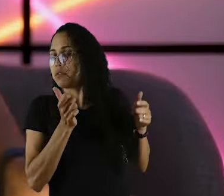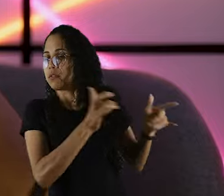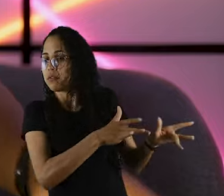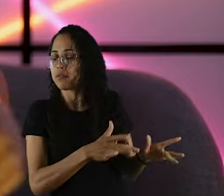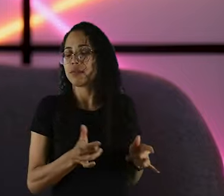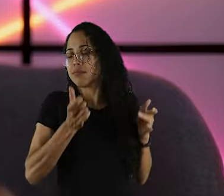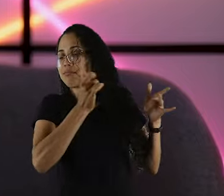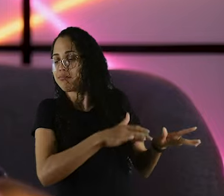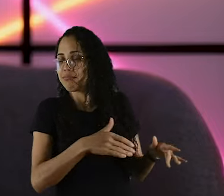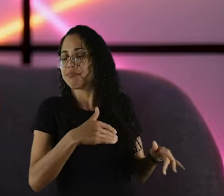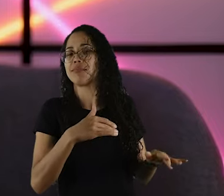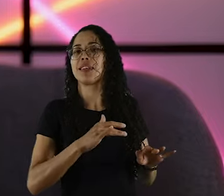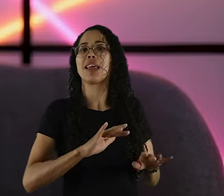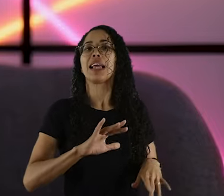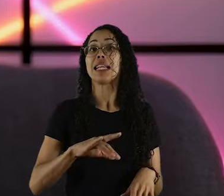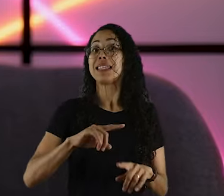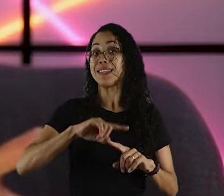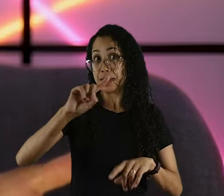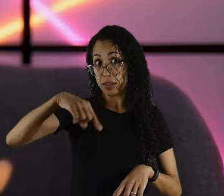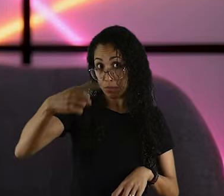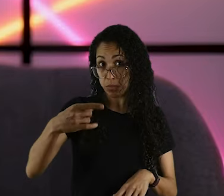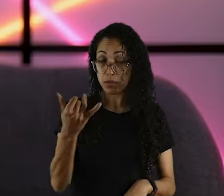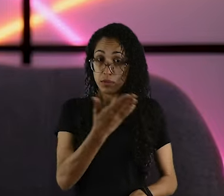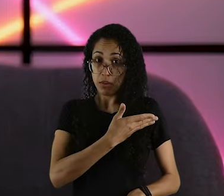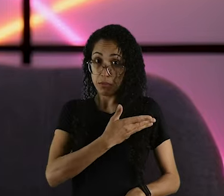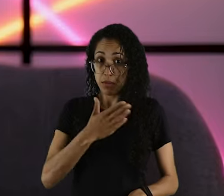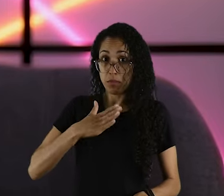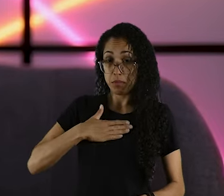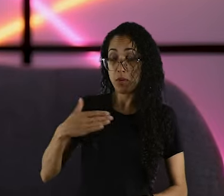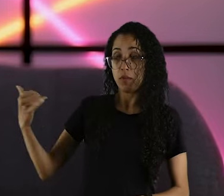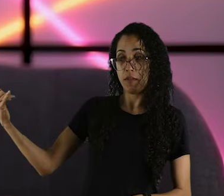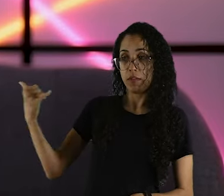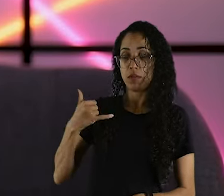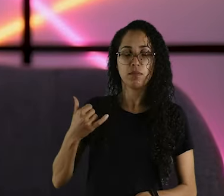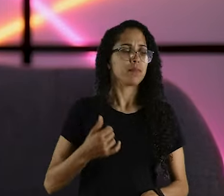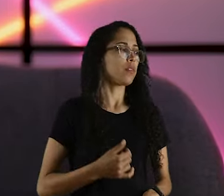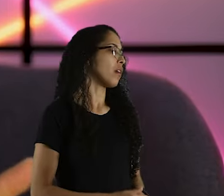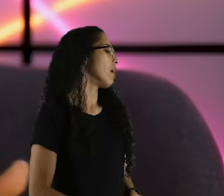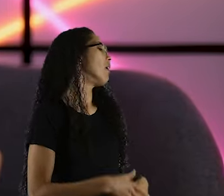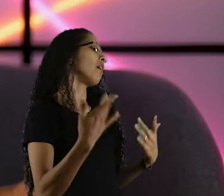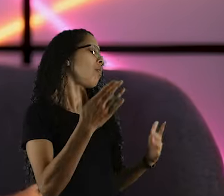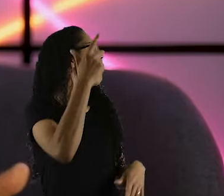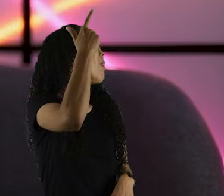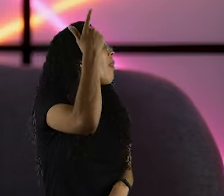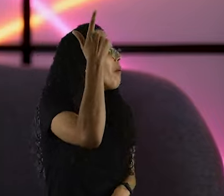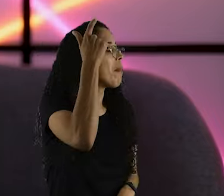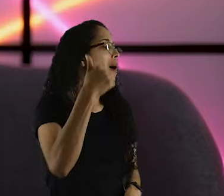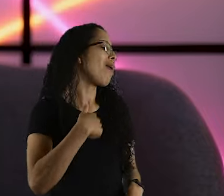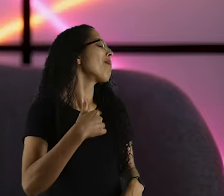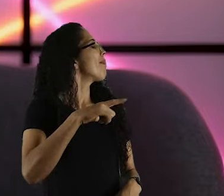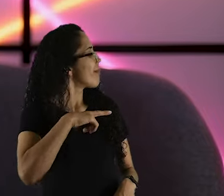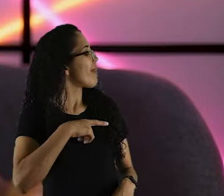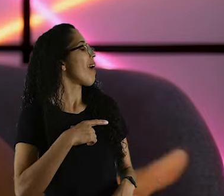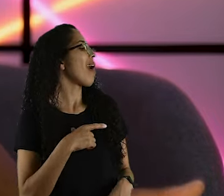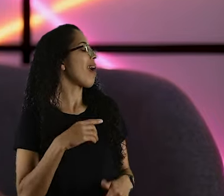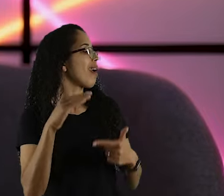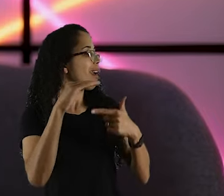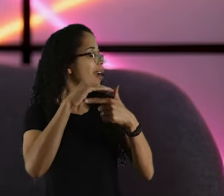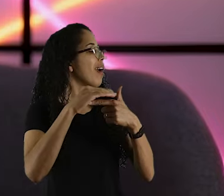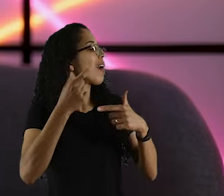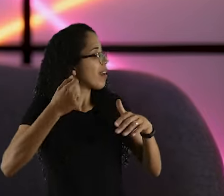aí eu deixava de lado. Até que um colega pegou e falou, não, mas eu tenho e eu invisto por um